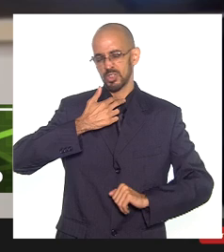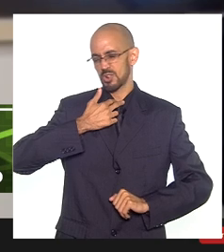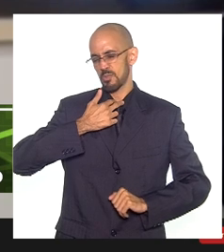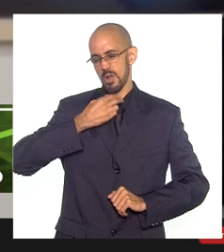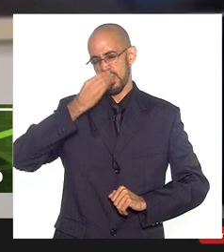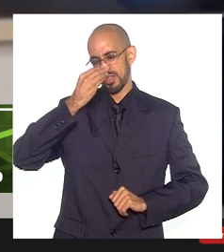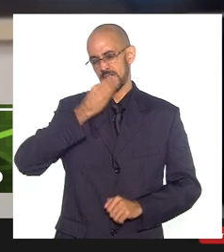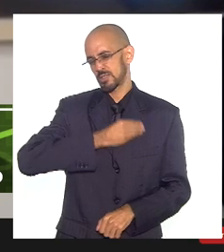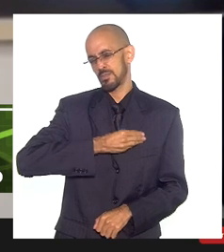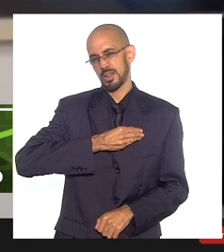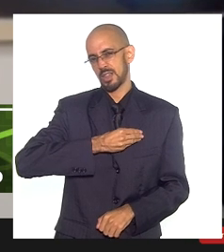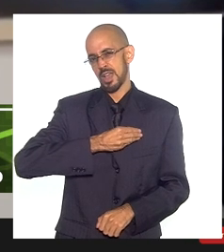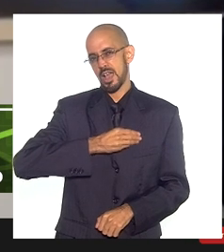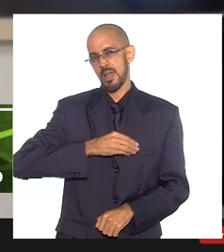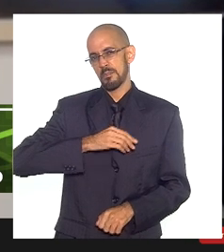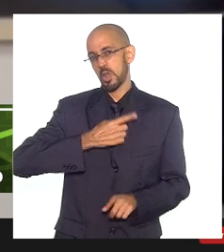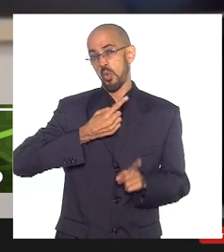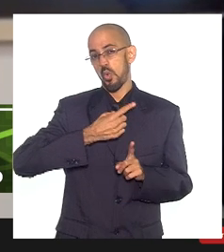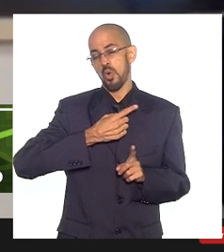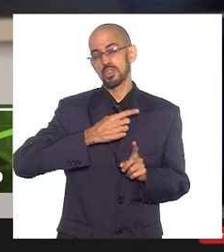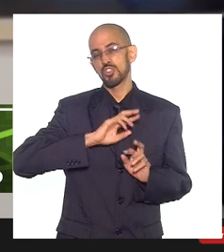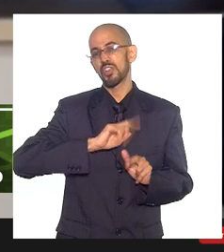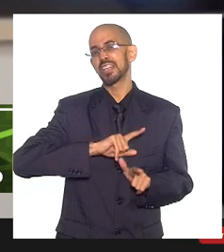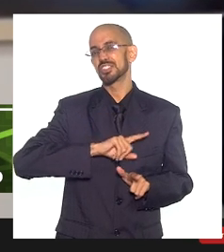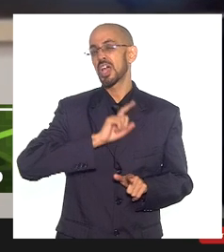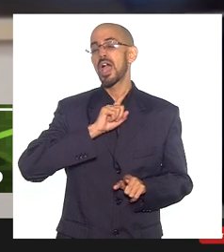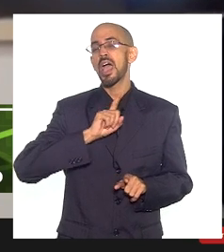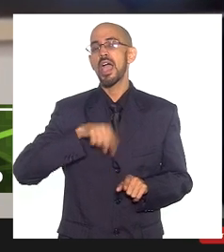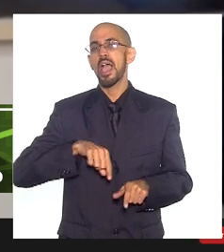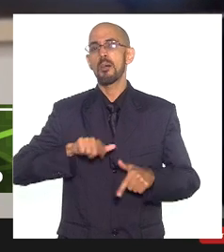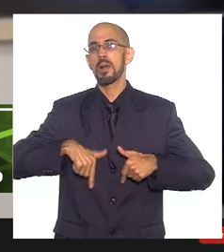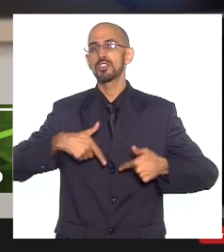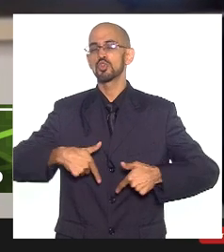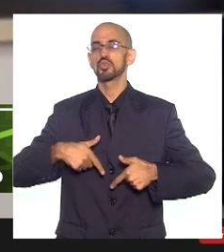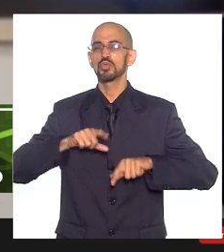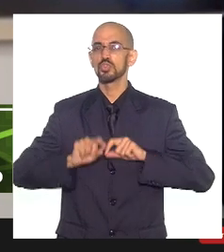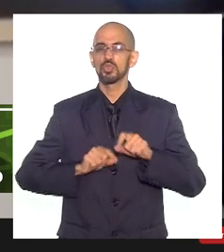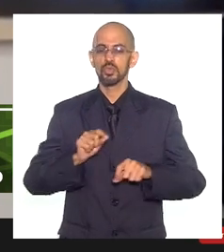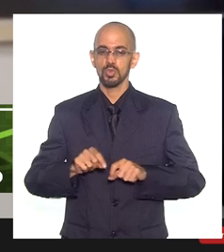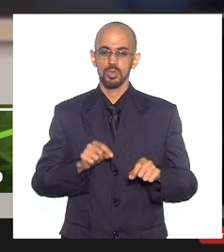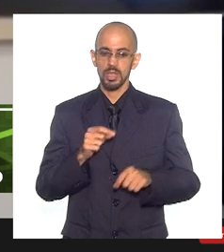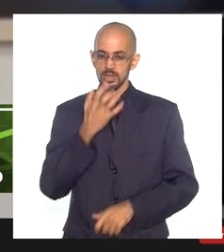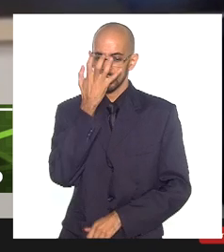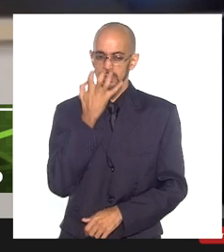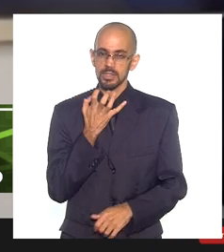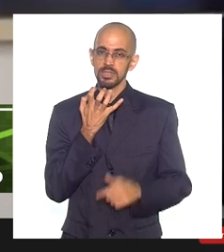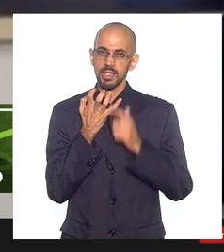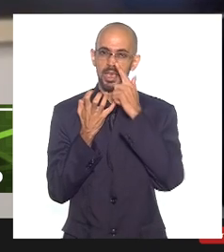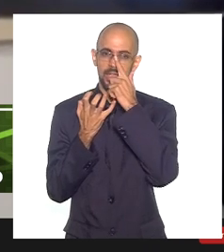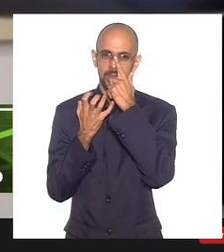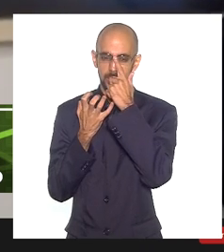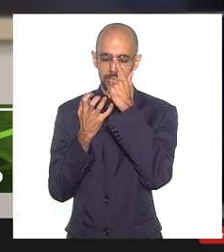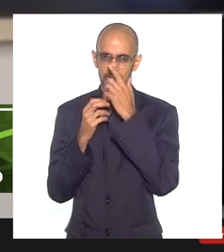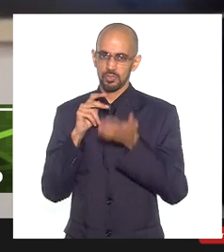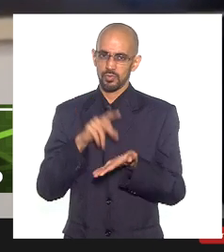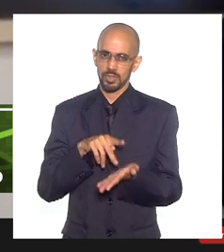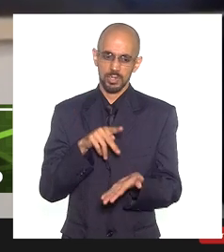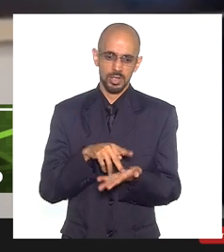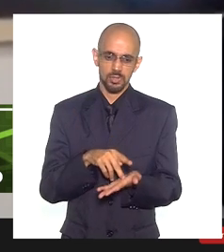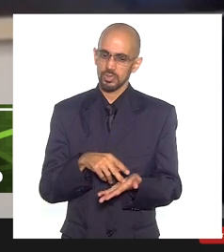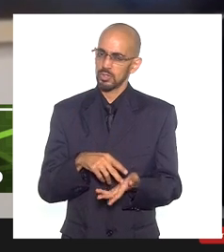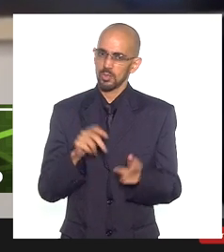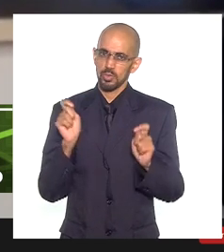contrário, é até uma atitude séria, consistente, e não se pode